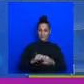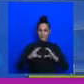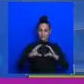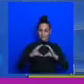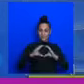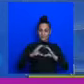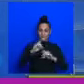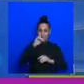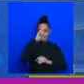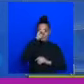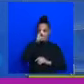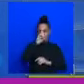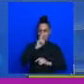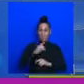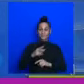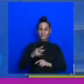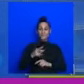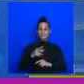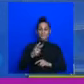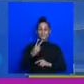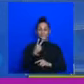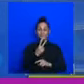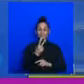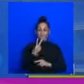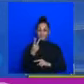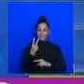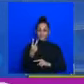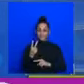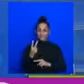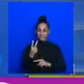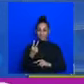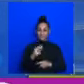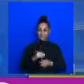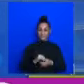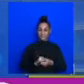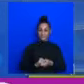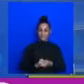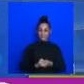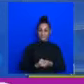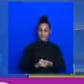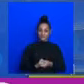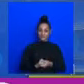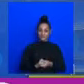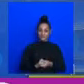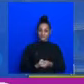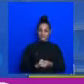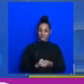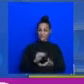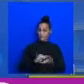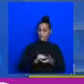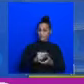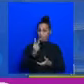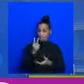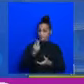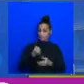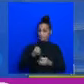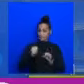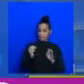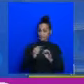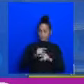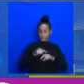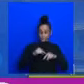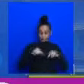Bola amarela, número 22. Amarela, 22. Faltam 2 números.